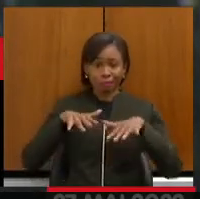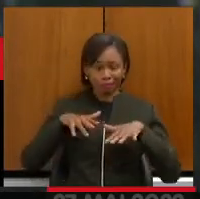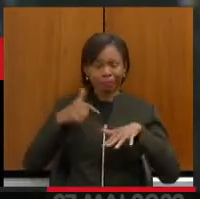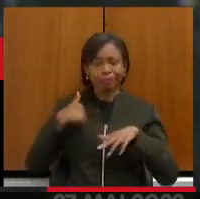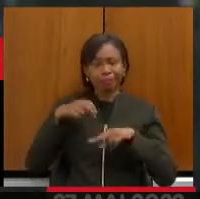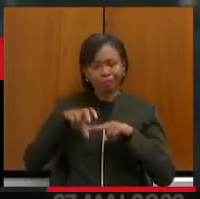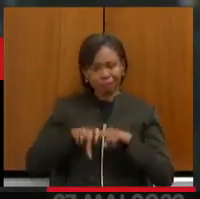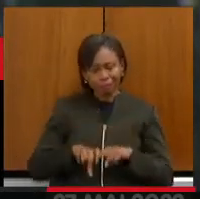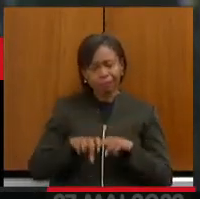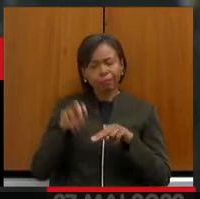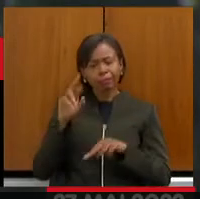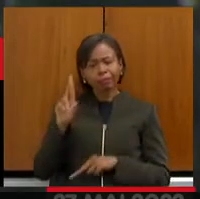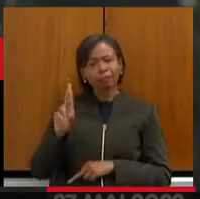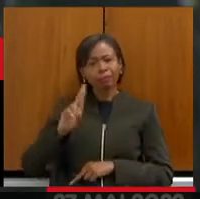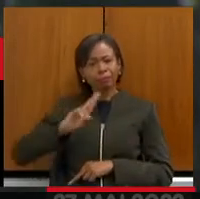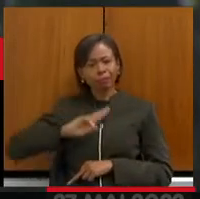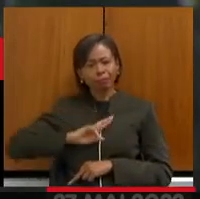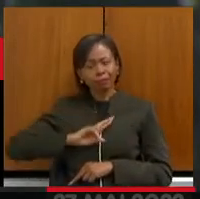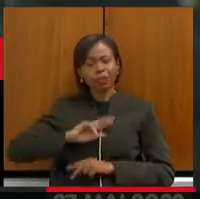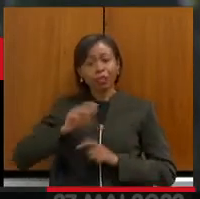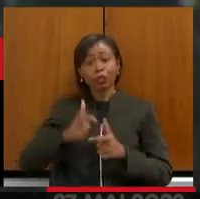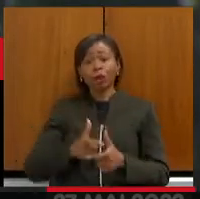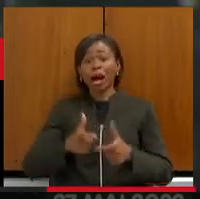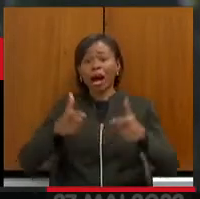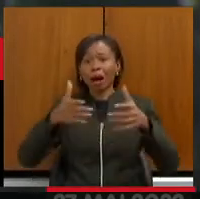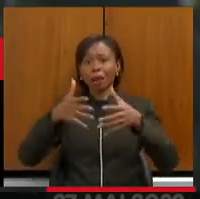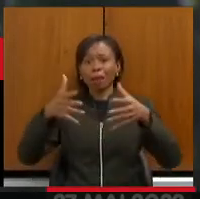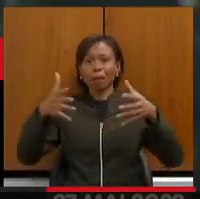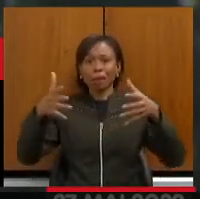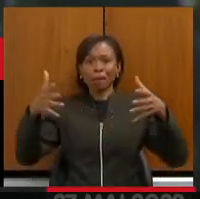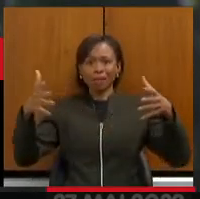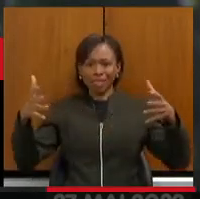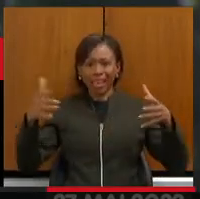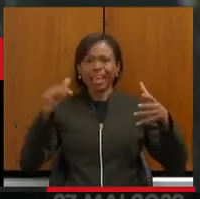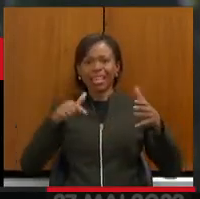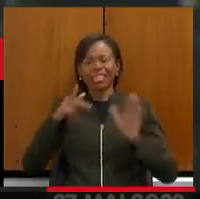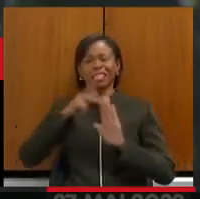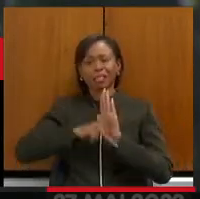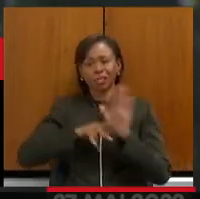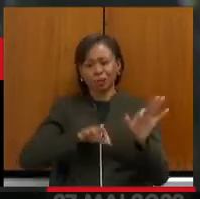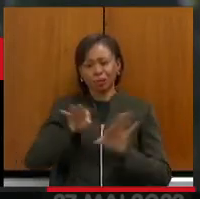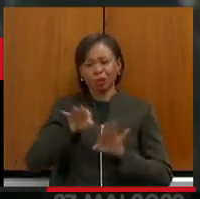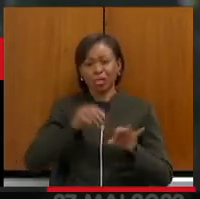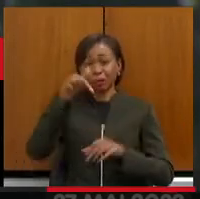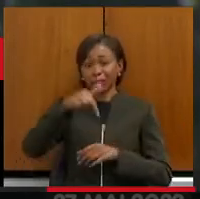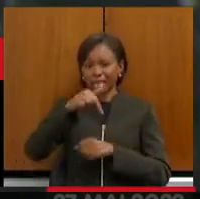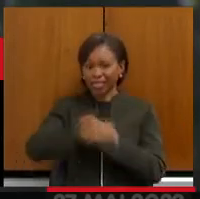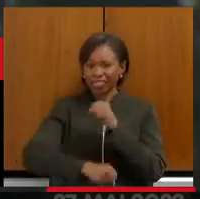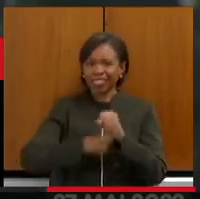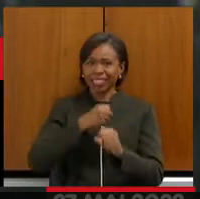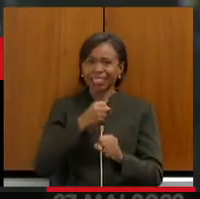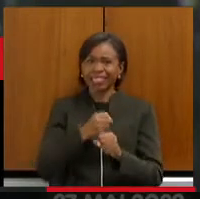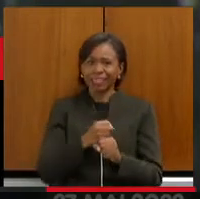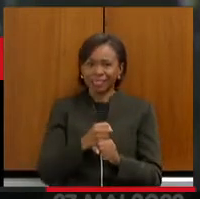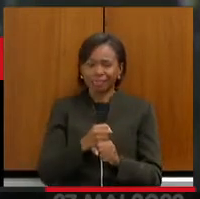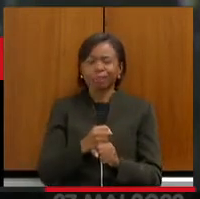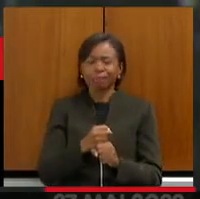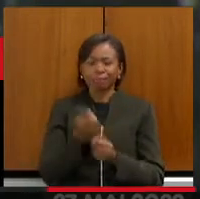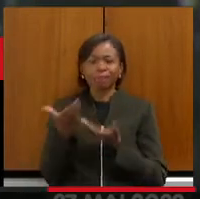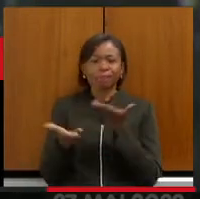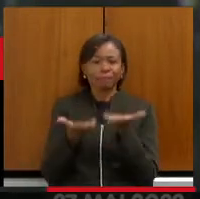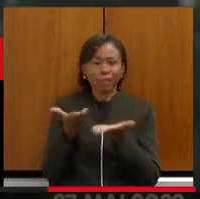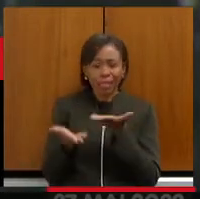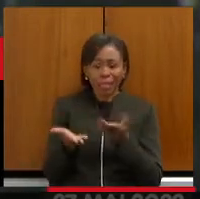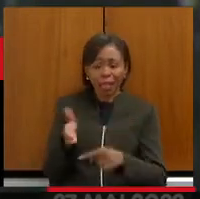eu tive a resposta de uma ampliação desse projeto ainda para este ano que além de atender